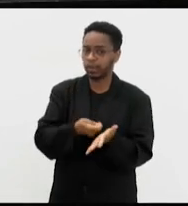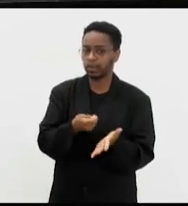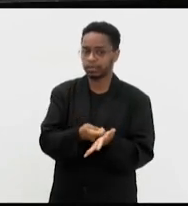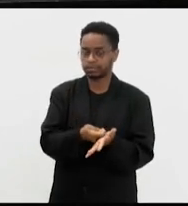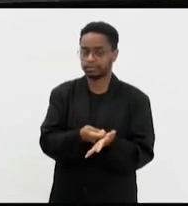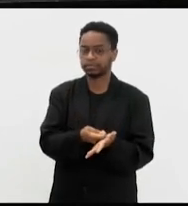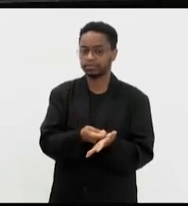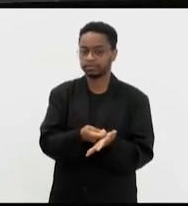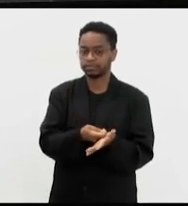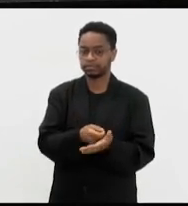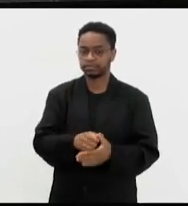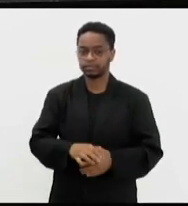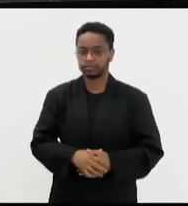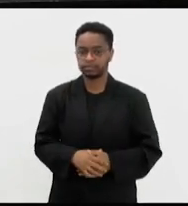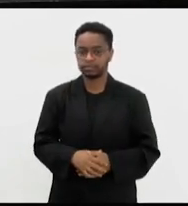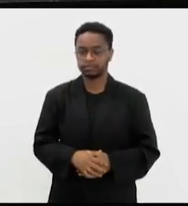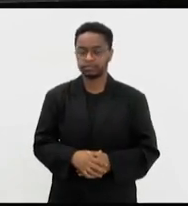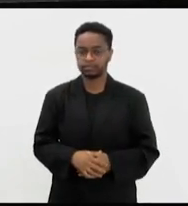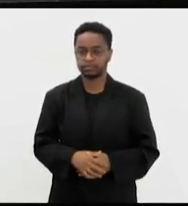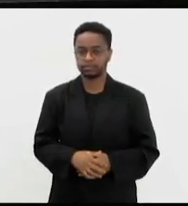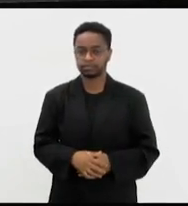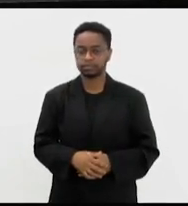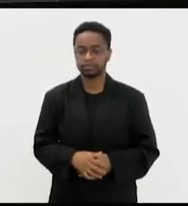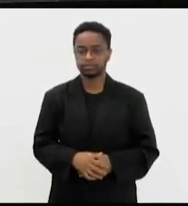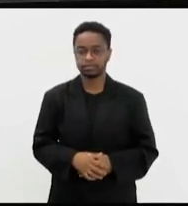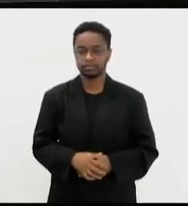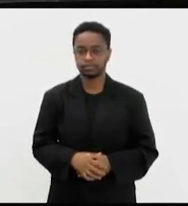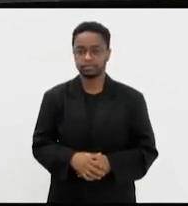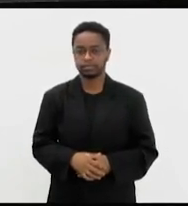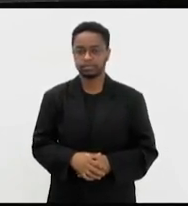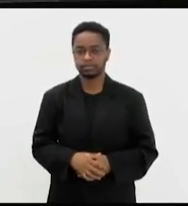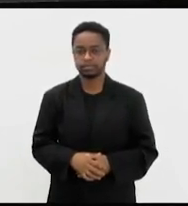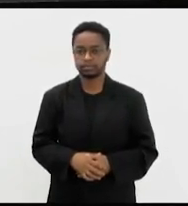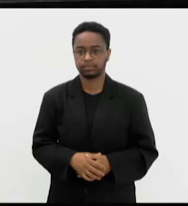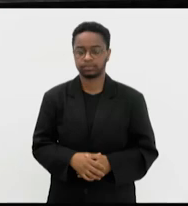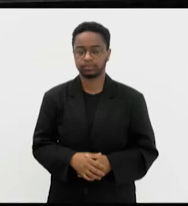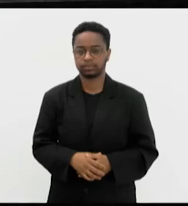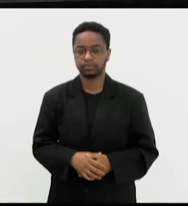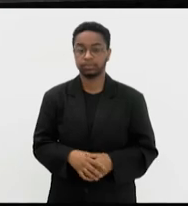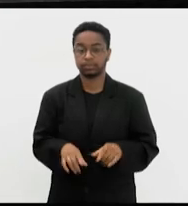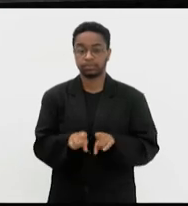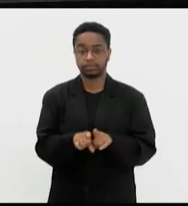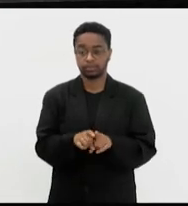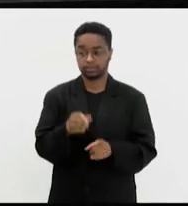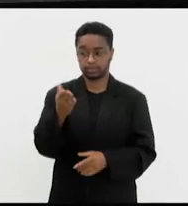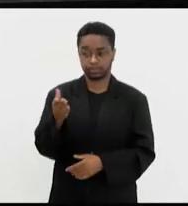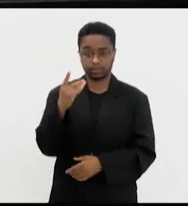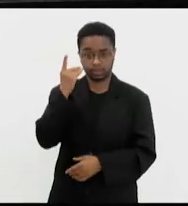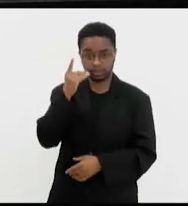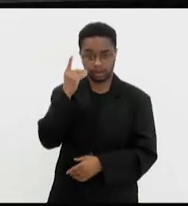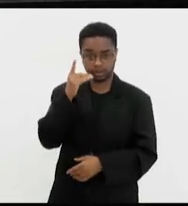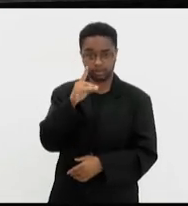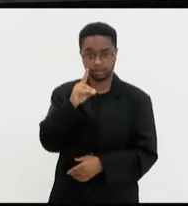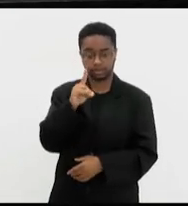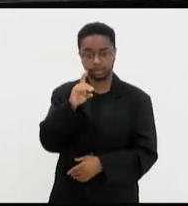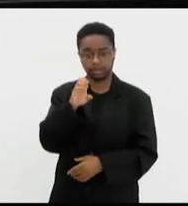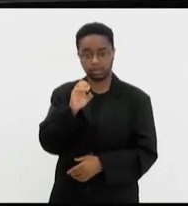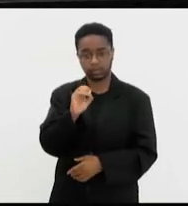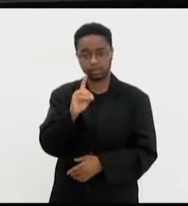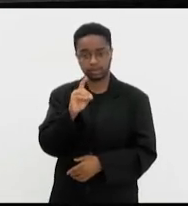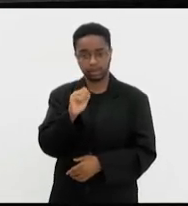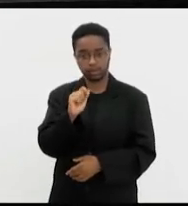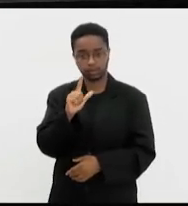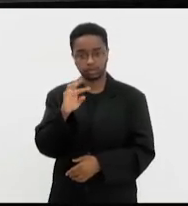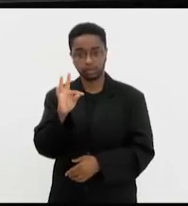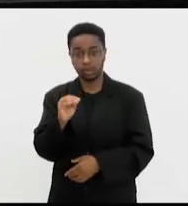maneira em última instância caríssimo Deputado deodalto o que